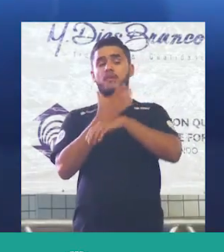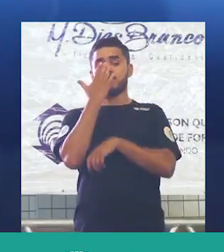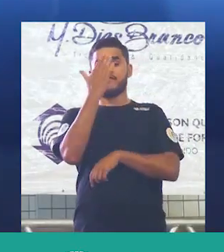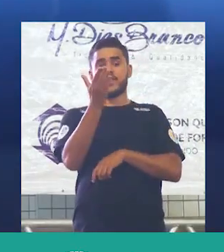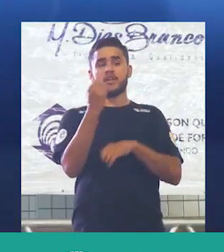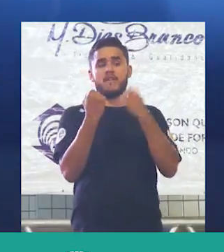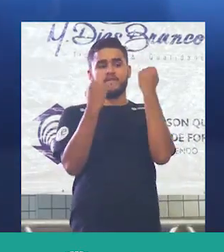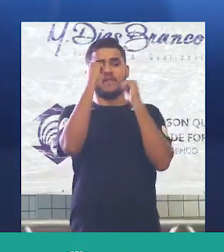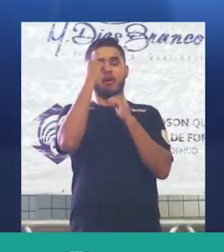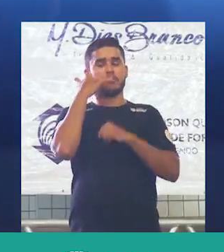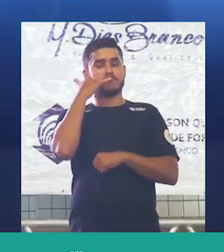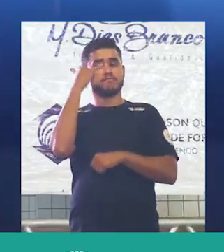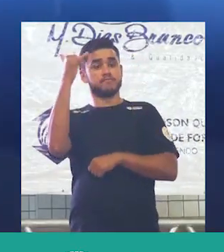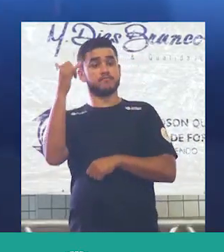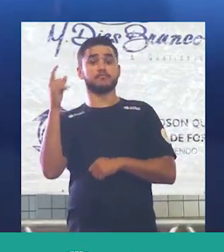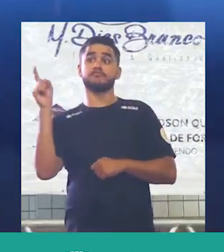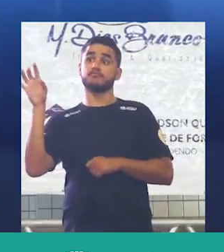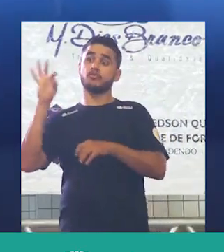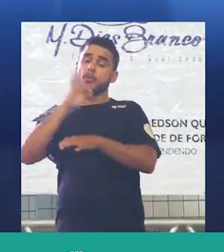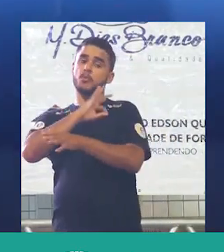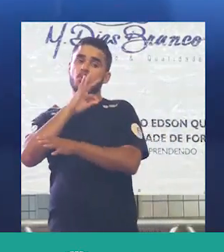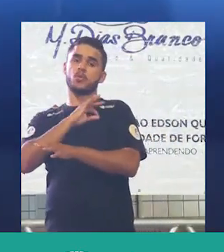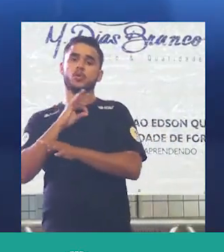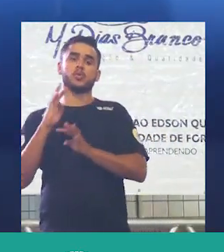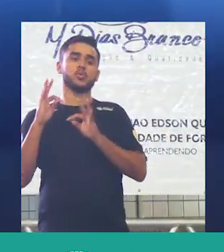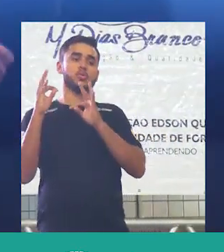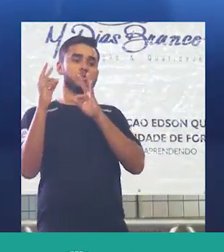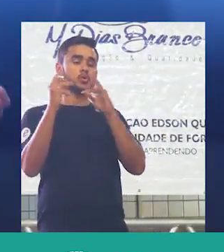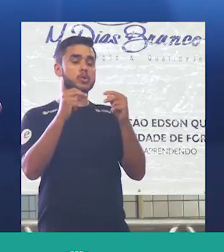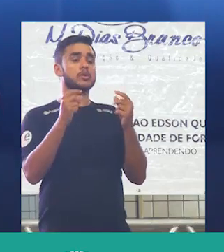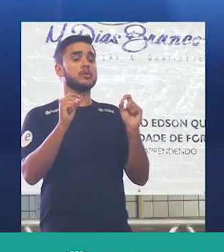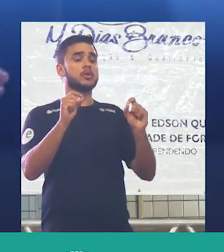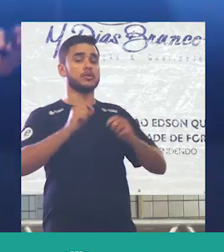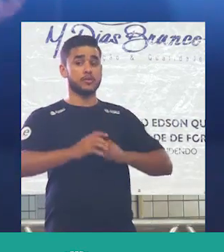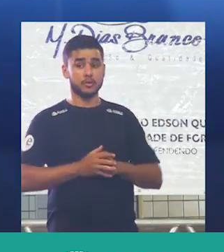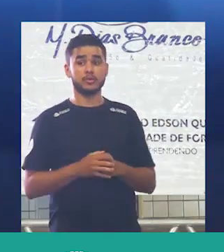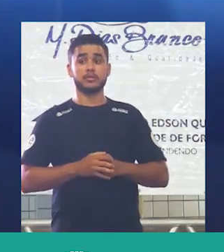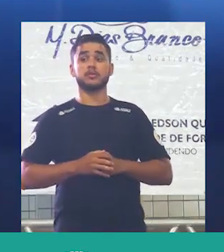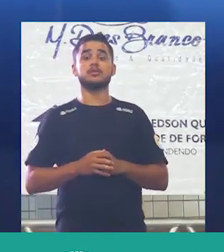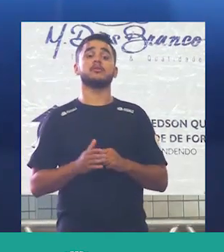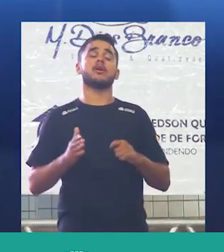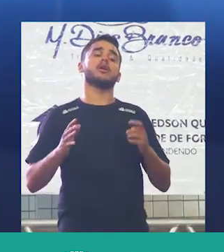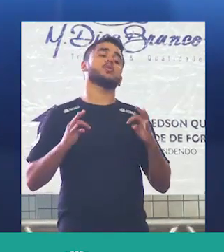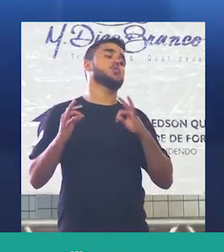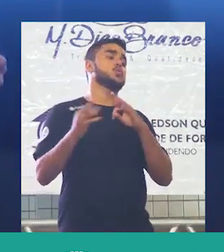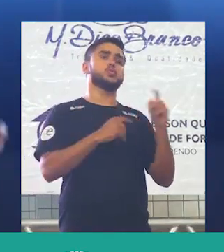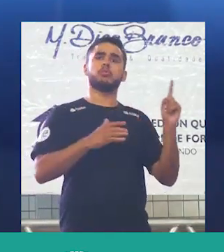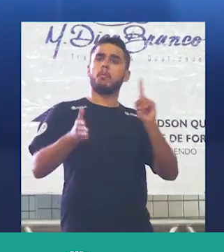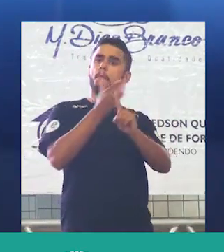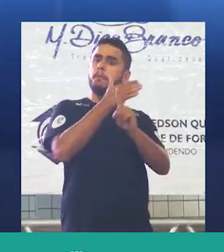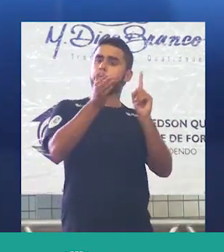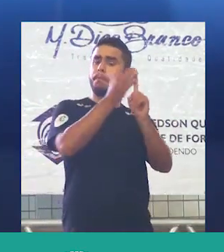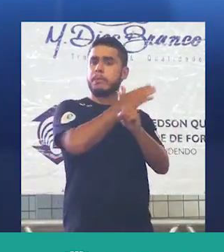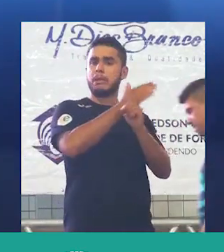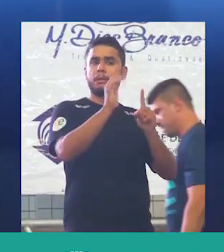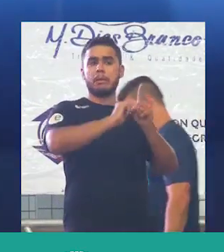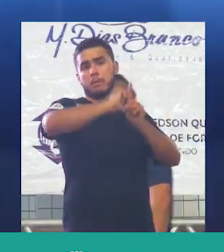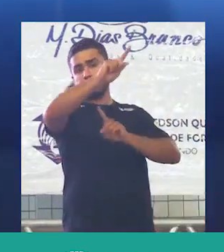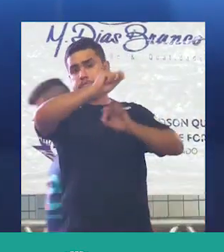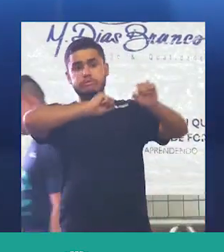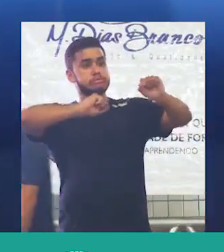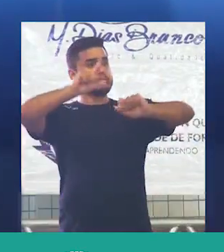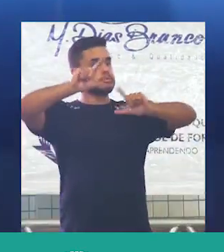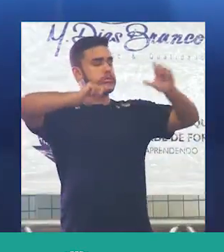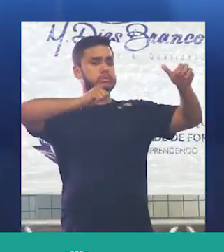fábrica. Aí a polícia vinha e, como o bom cearense fala, assungava, metia a